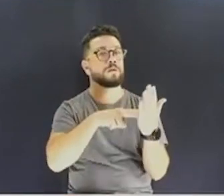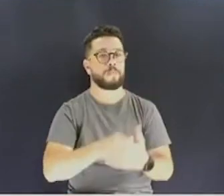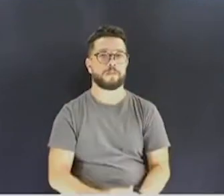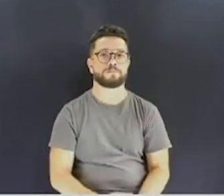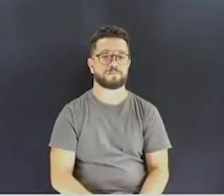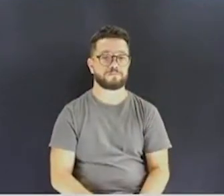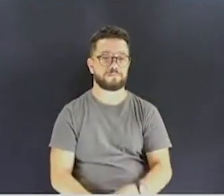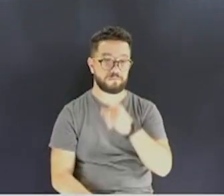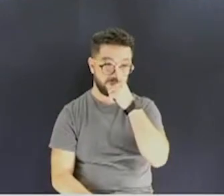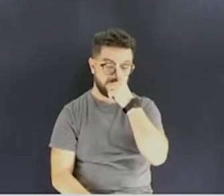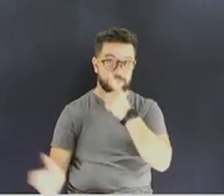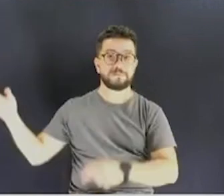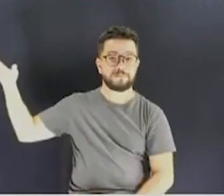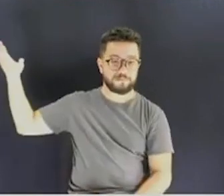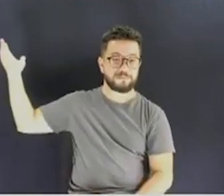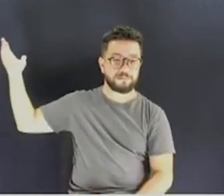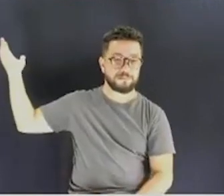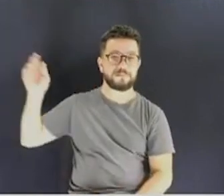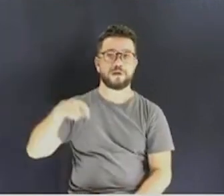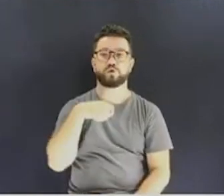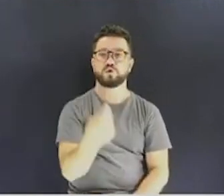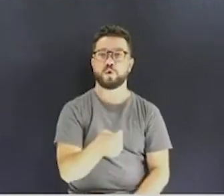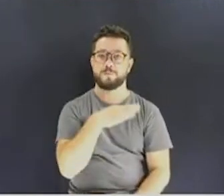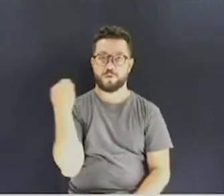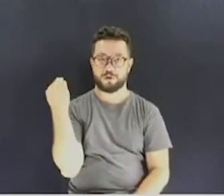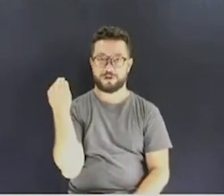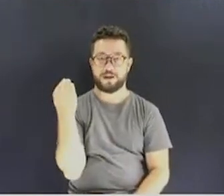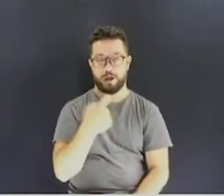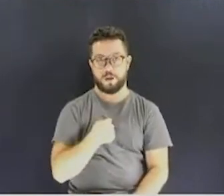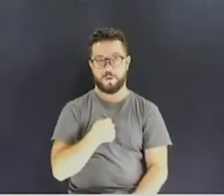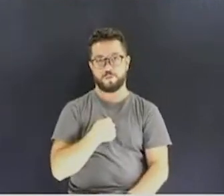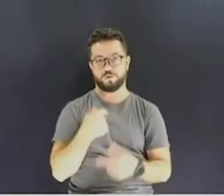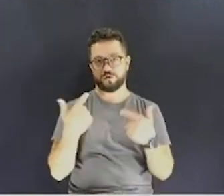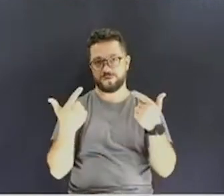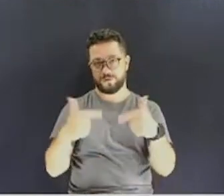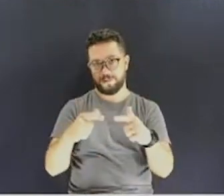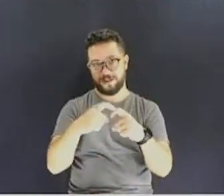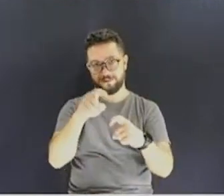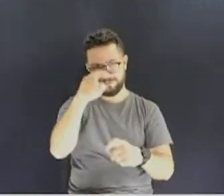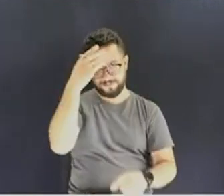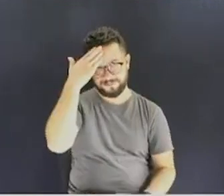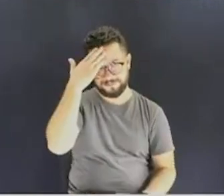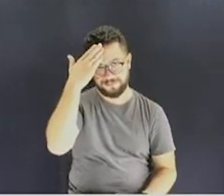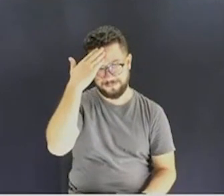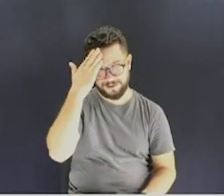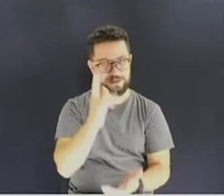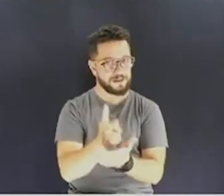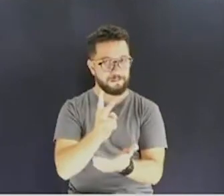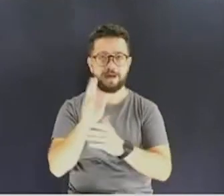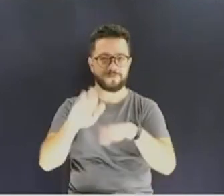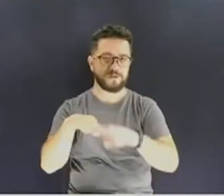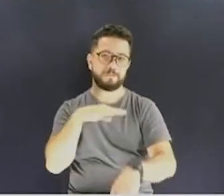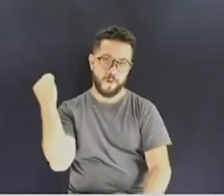a questão das mortes. Quem trabalha em urgência e emergência, como eu que sou médica, sabe que morrem pessoas em urgência e emergência. Só que em Curitiba